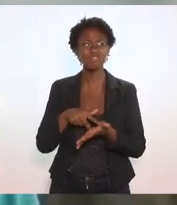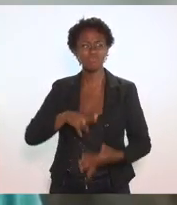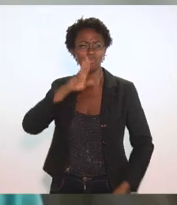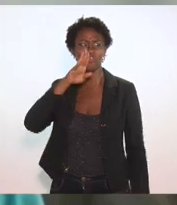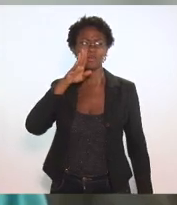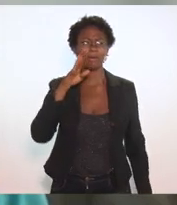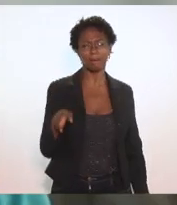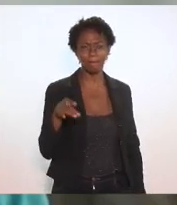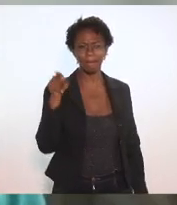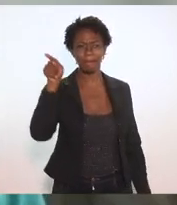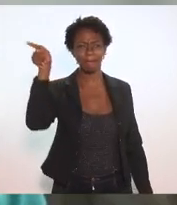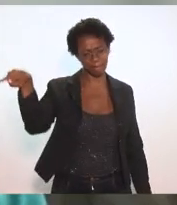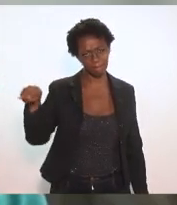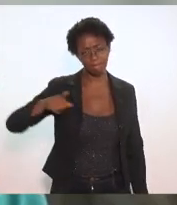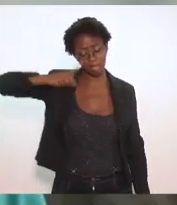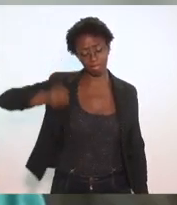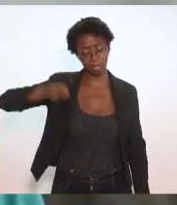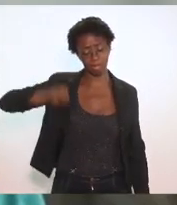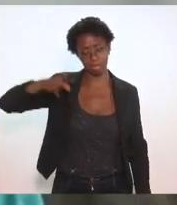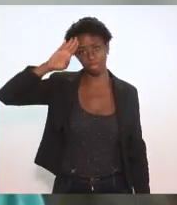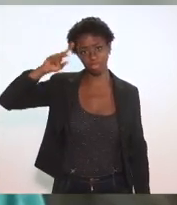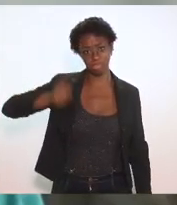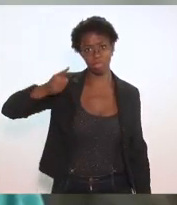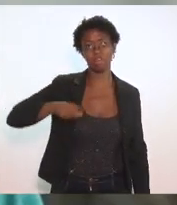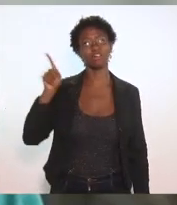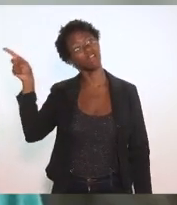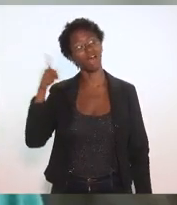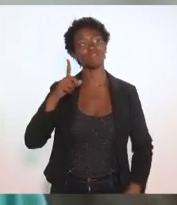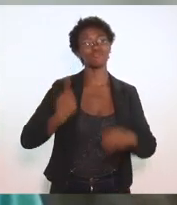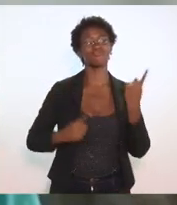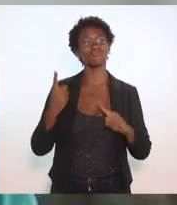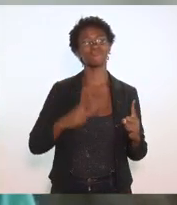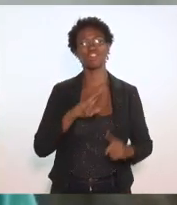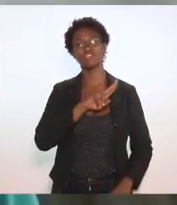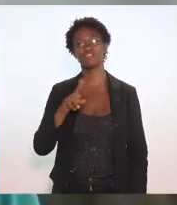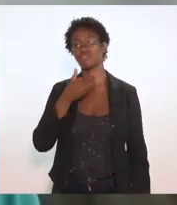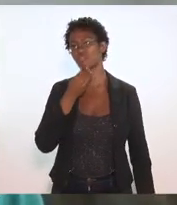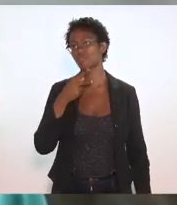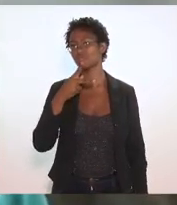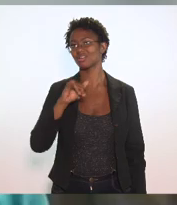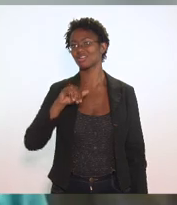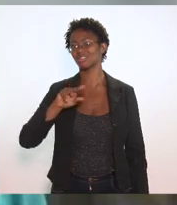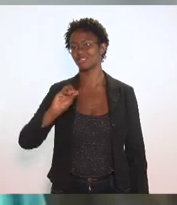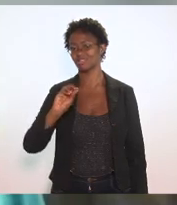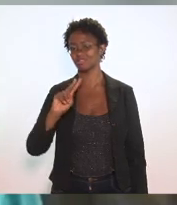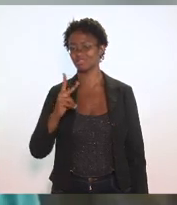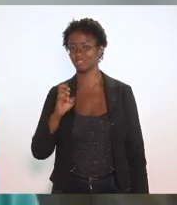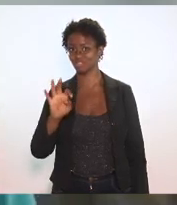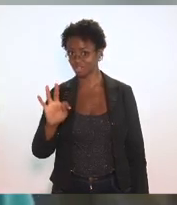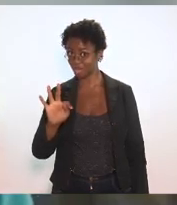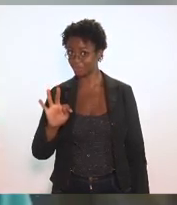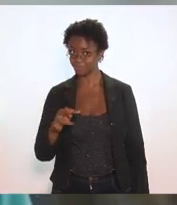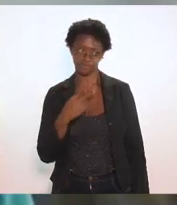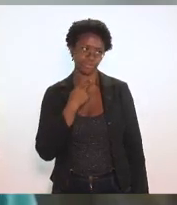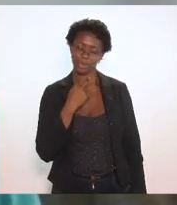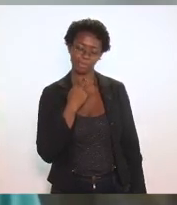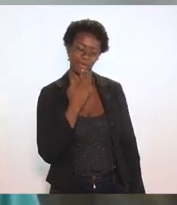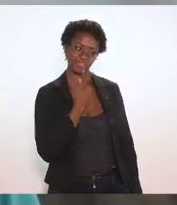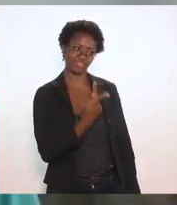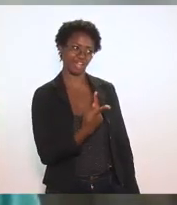direto, a ditadura de Pinochet no Chile. Não tem condições de abrir a boca para falar